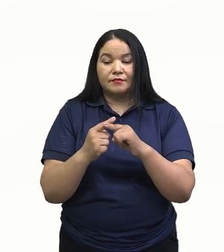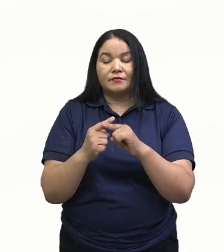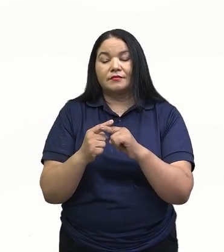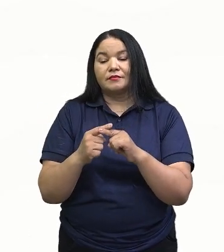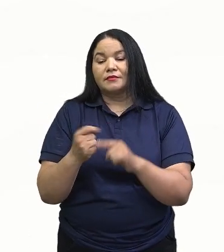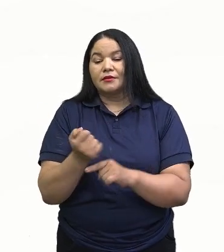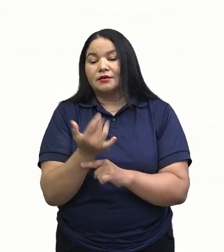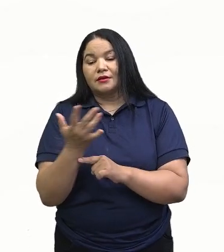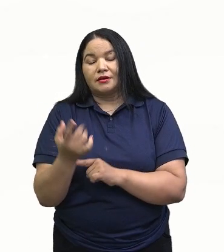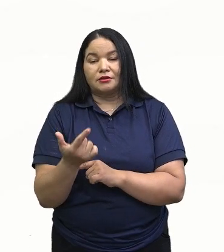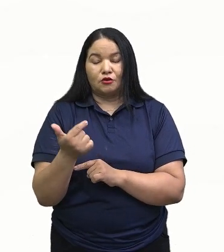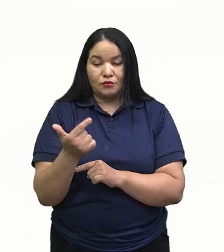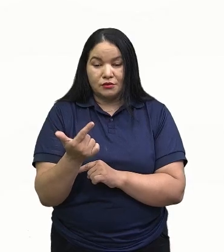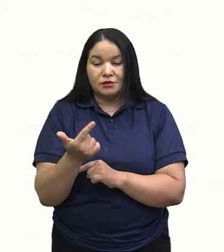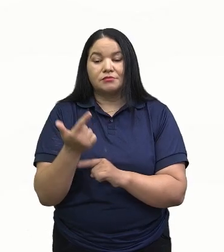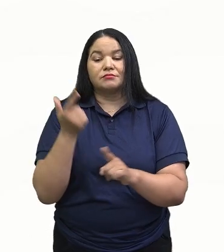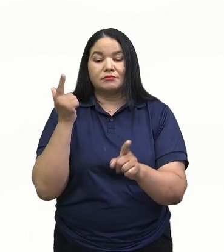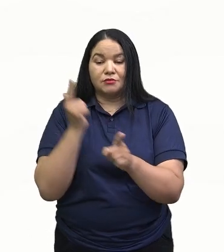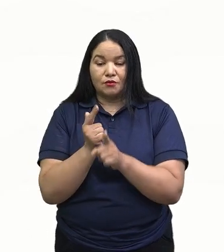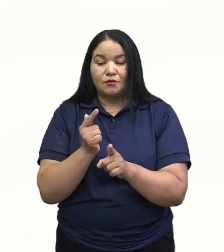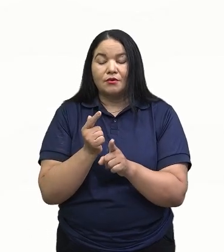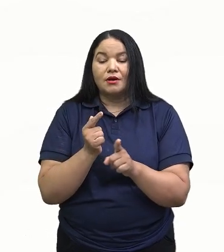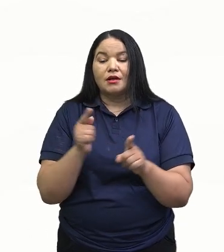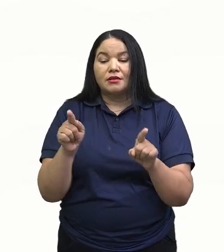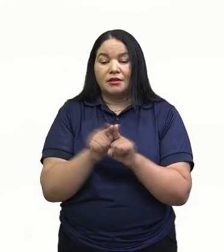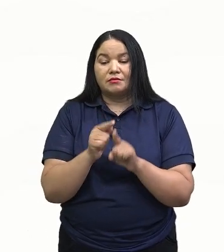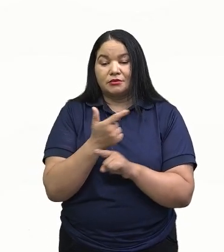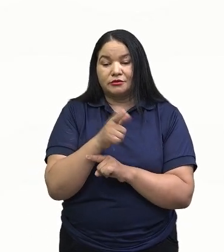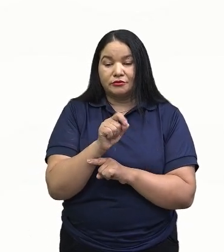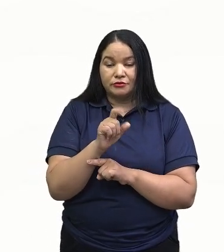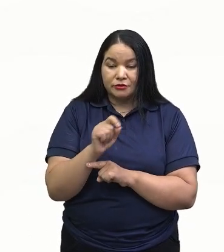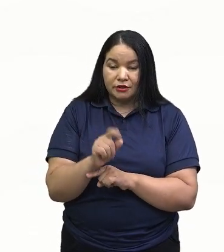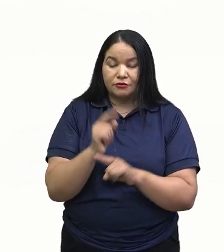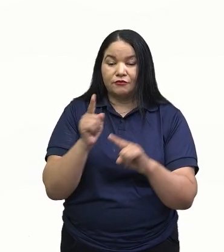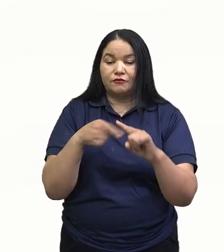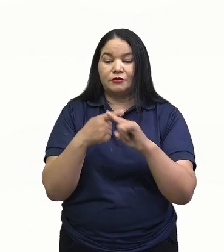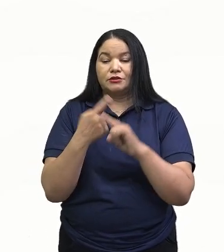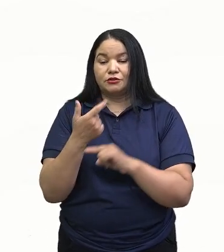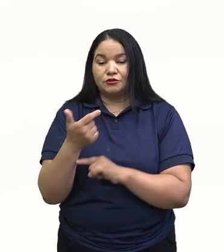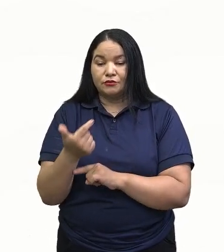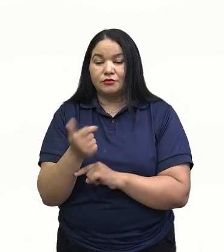30, a gente encontra 12, e 200 vezes 12,